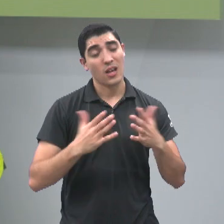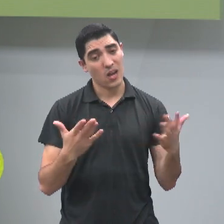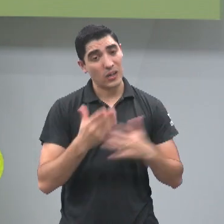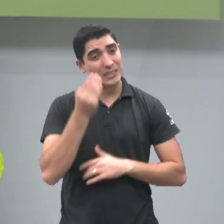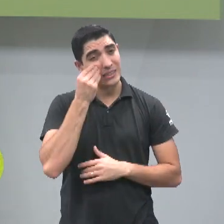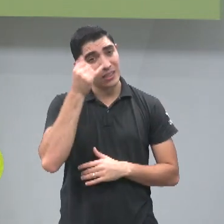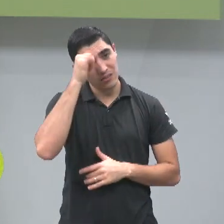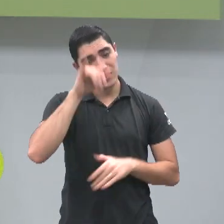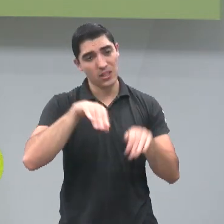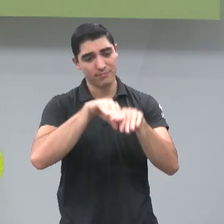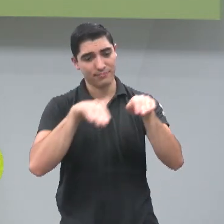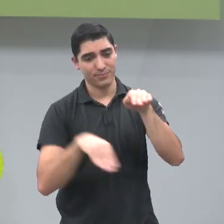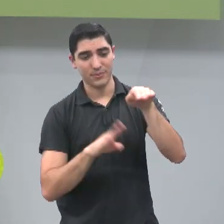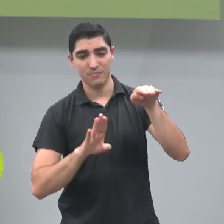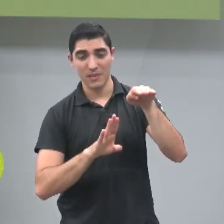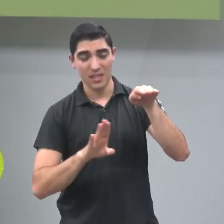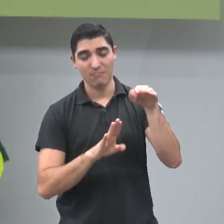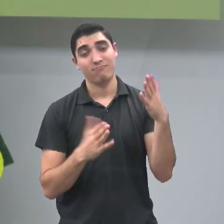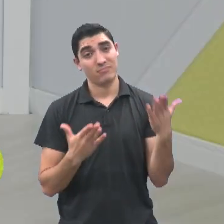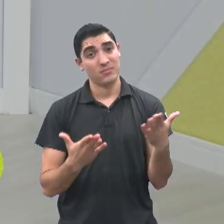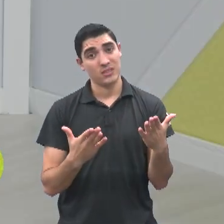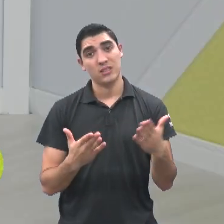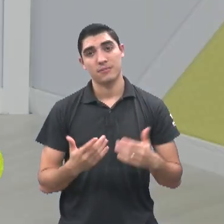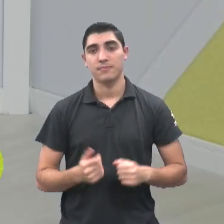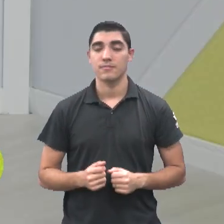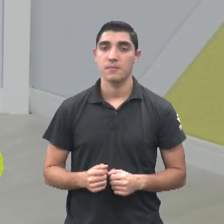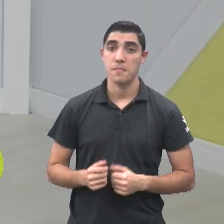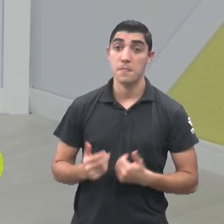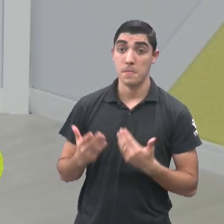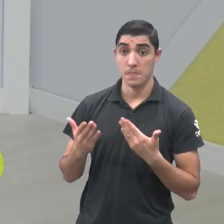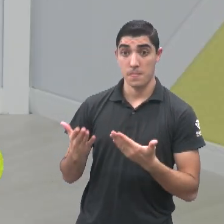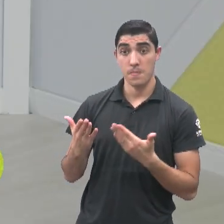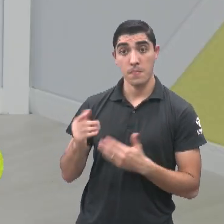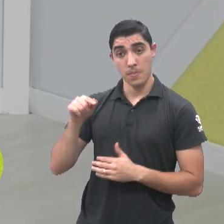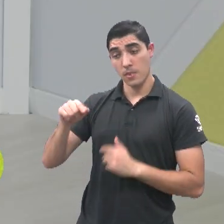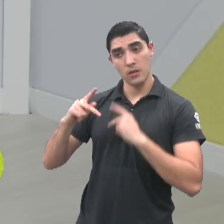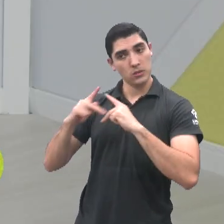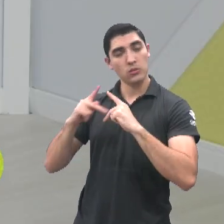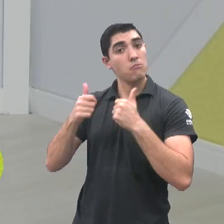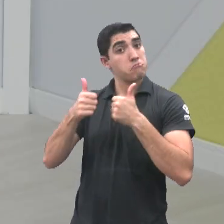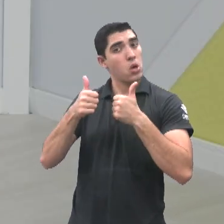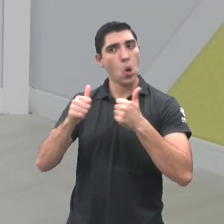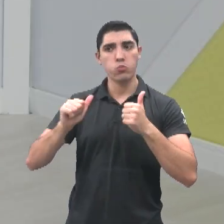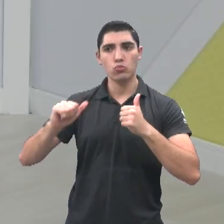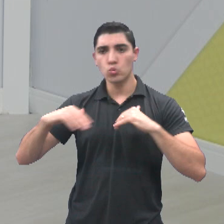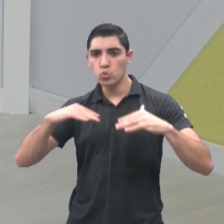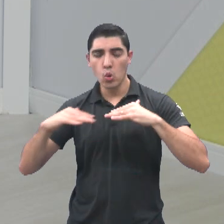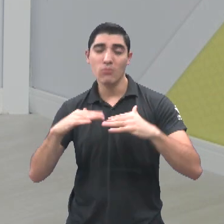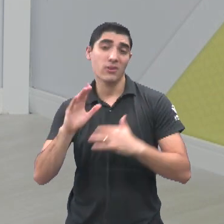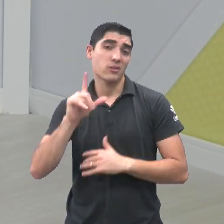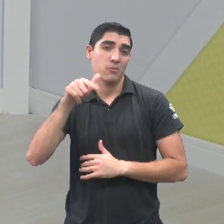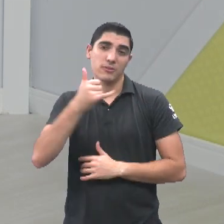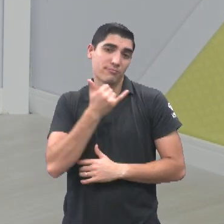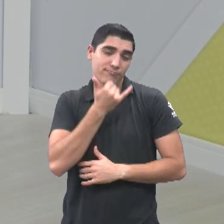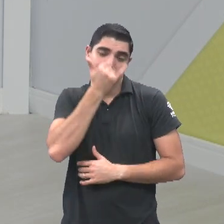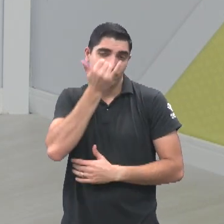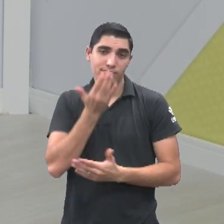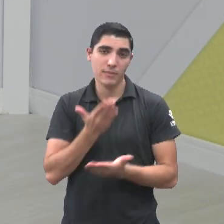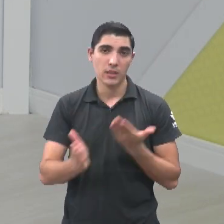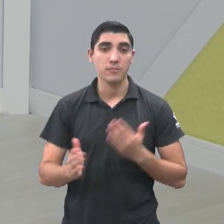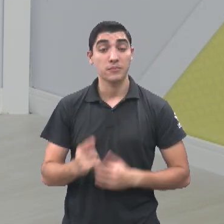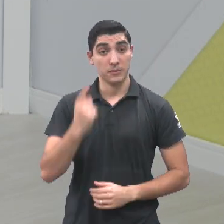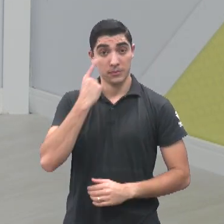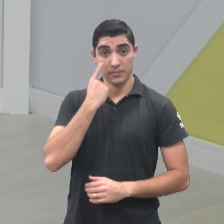contra o rebaixamento e se não cair, né? O que serve de alento é que fez uma boa partida, mas acabou tomando a virada. Matheus, coloca rapidinho pra gente, só pra ver aqui a